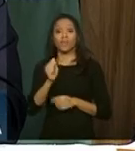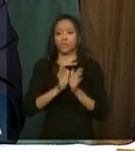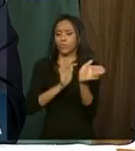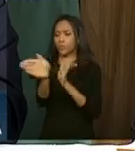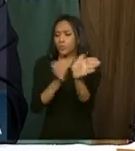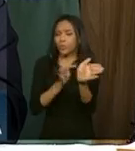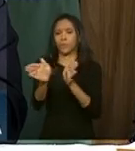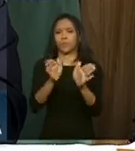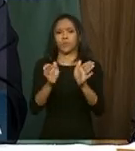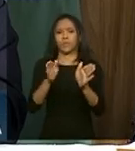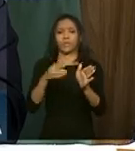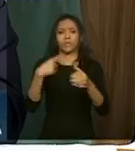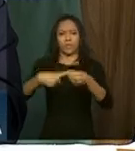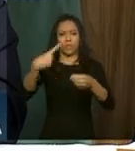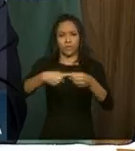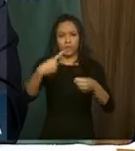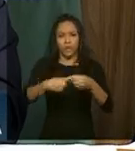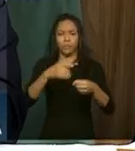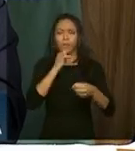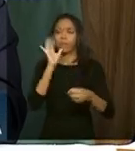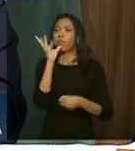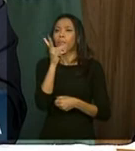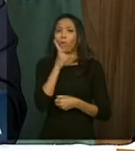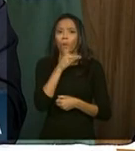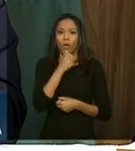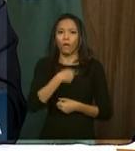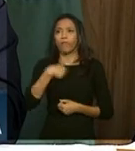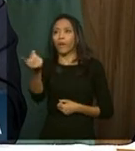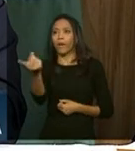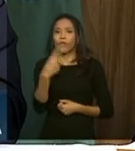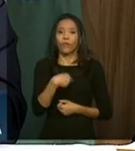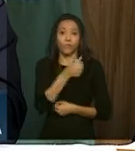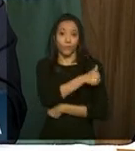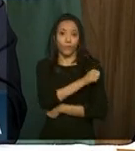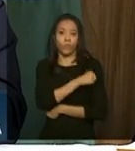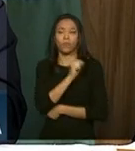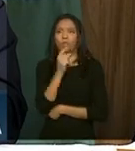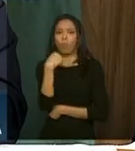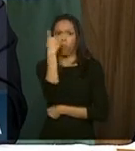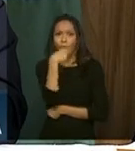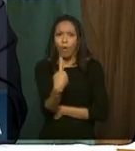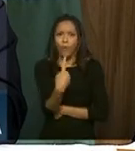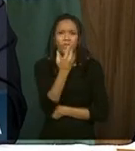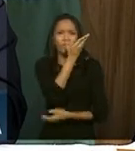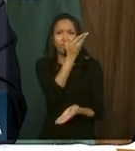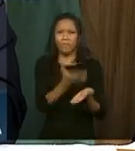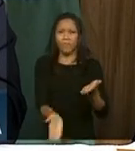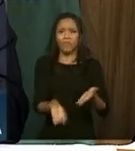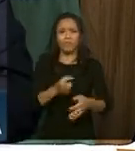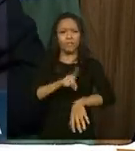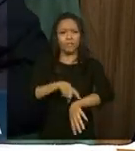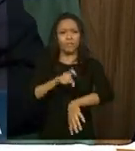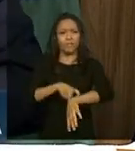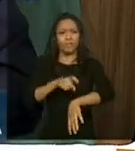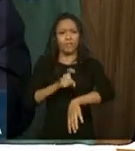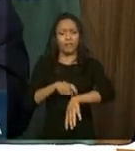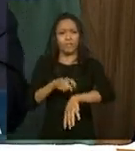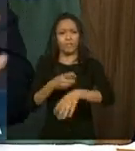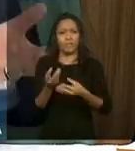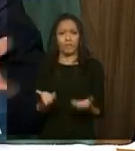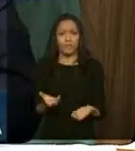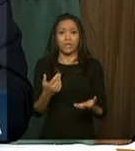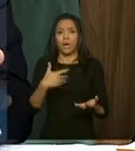mais de 1 hora para se movimentar em São Paulo e Rio para ir voltar do trabalho. Isso é uma perda de eficiência E parte